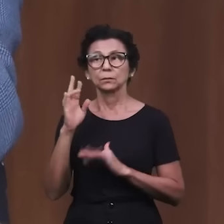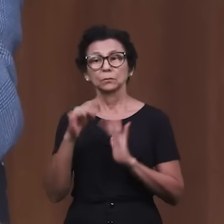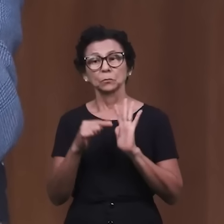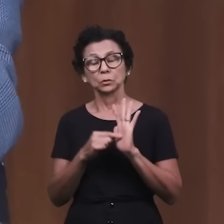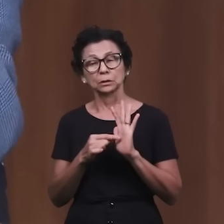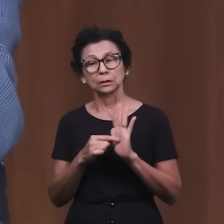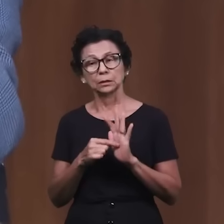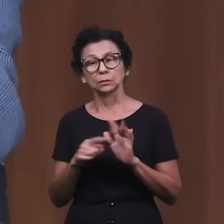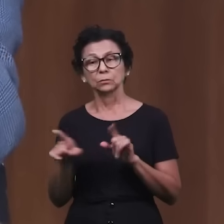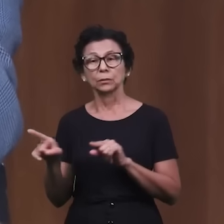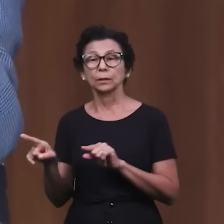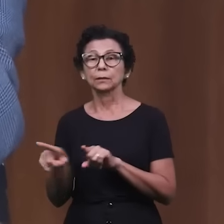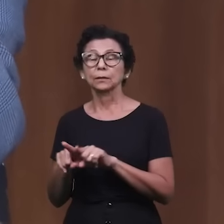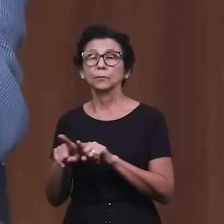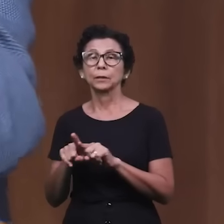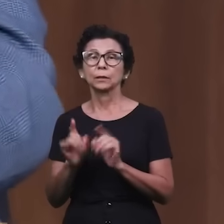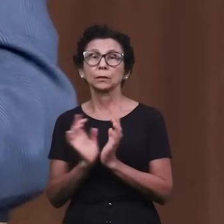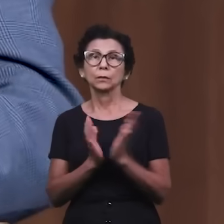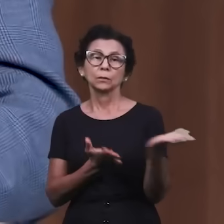com os jovens e tal.